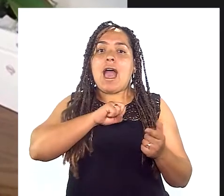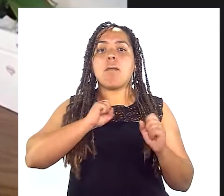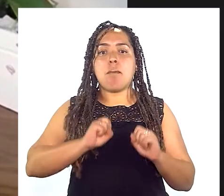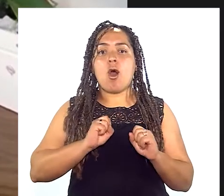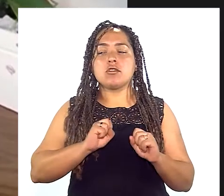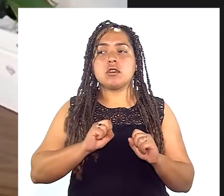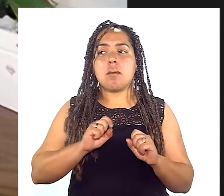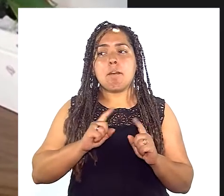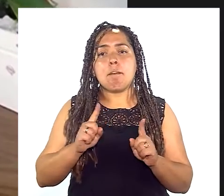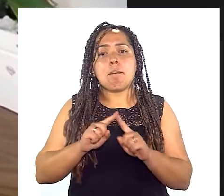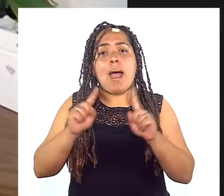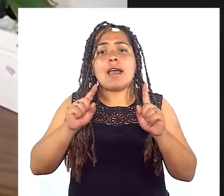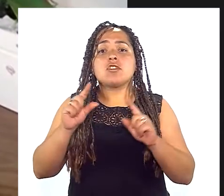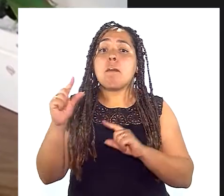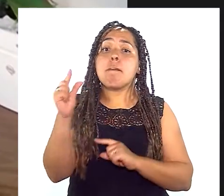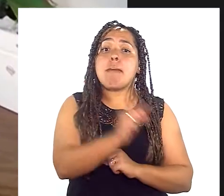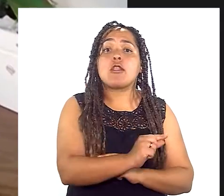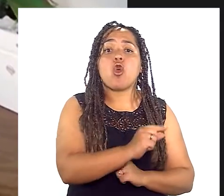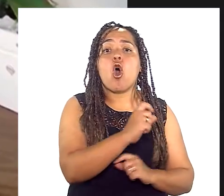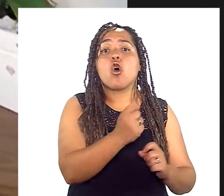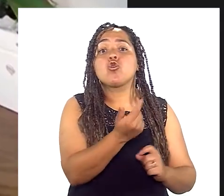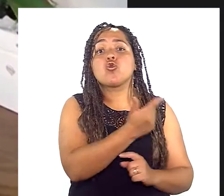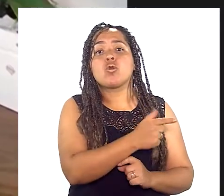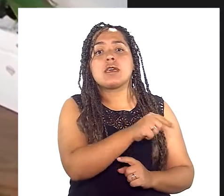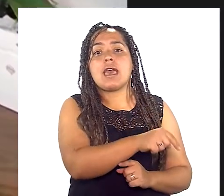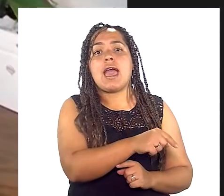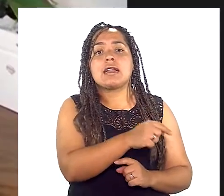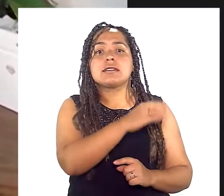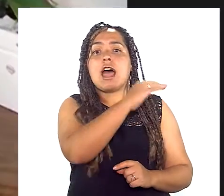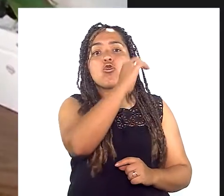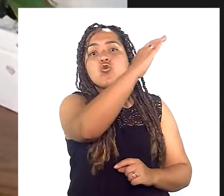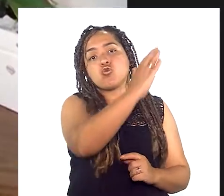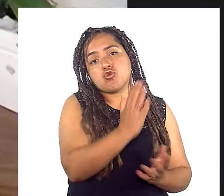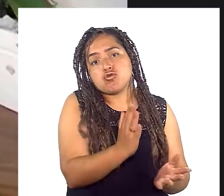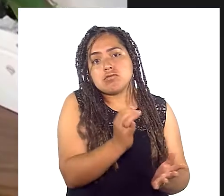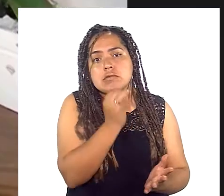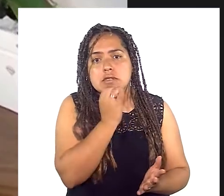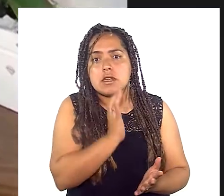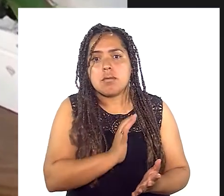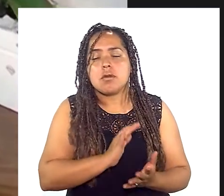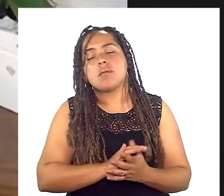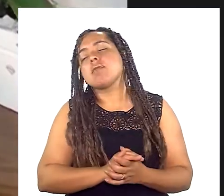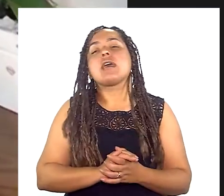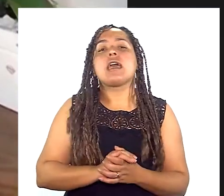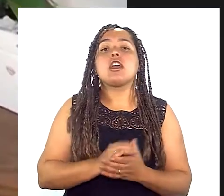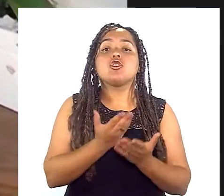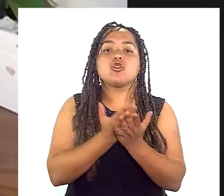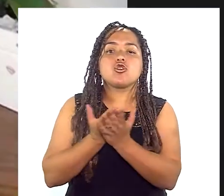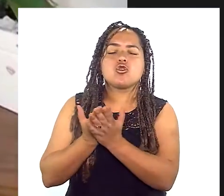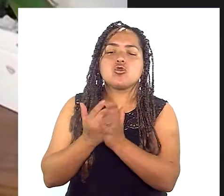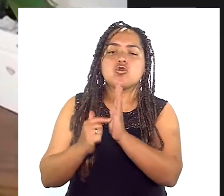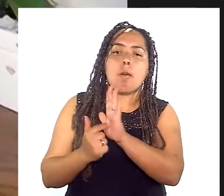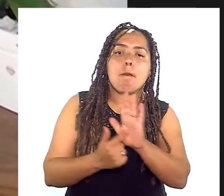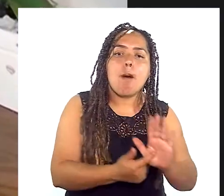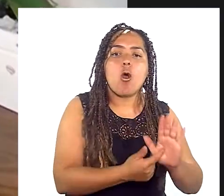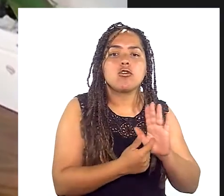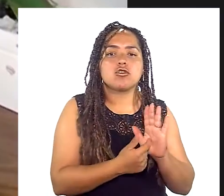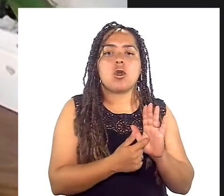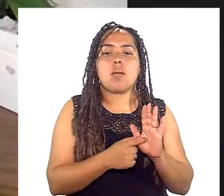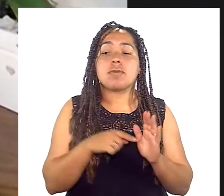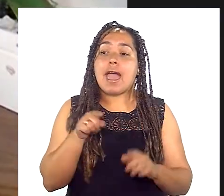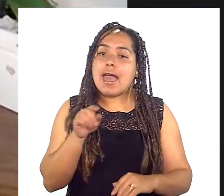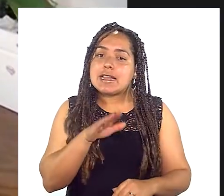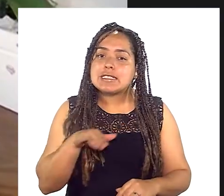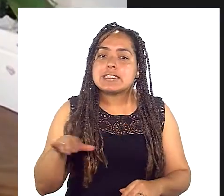os adultos. Até porque elas têm um sistema imunológico diferente. O que a gente se sabe até agora, que os estudos